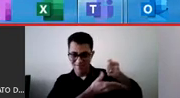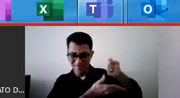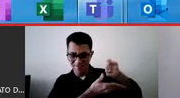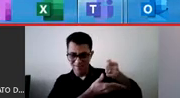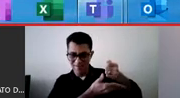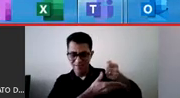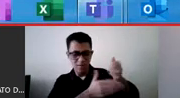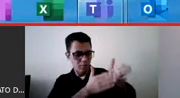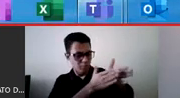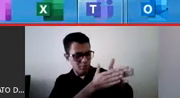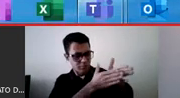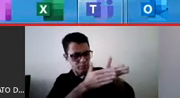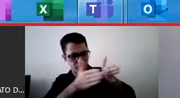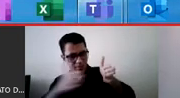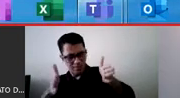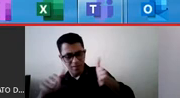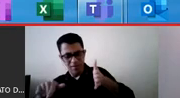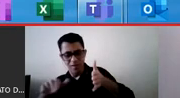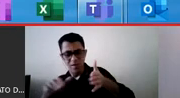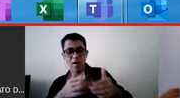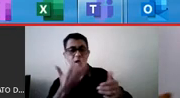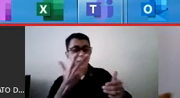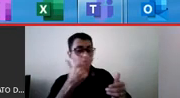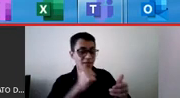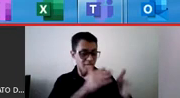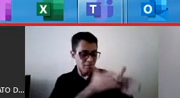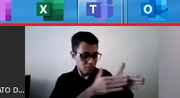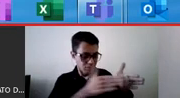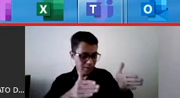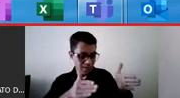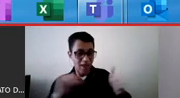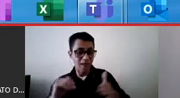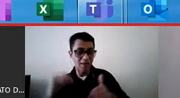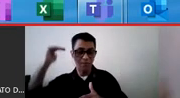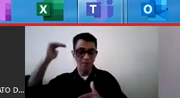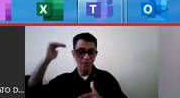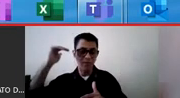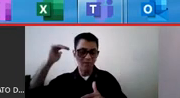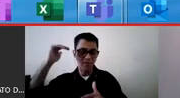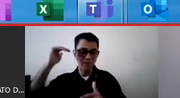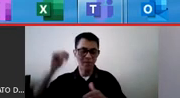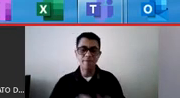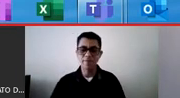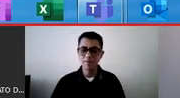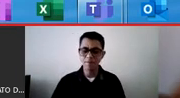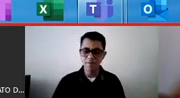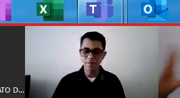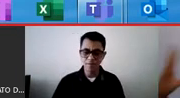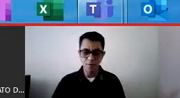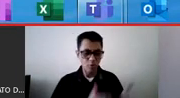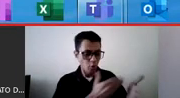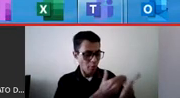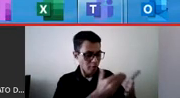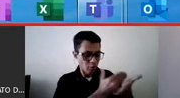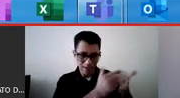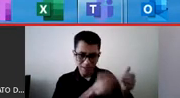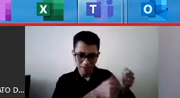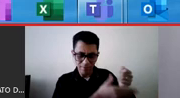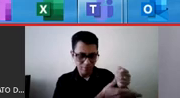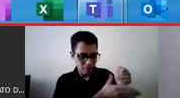implementar no pequeno, isso se desenvolve para o maior, para o grande, de uma micro para uma